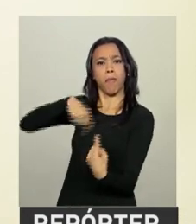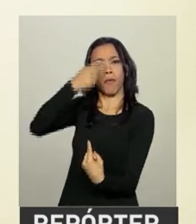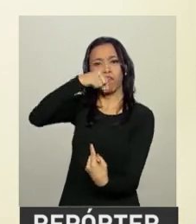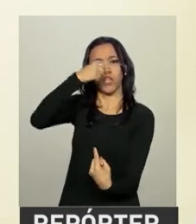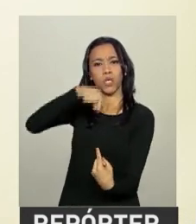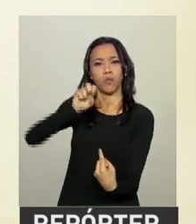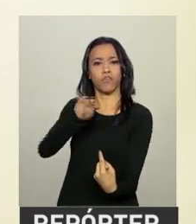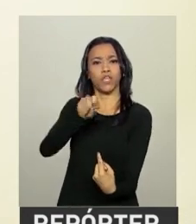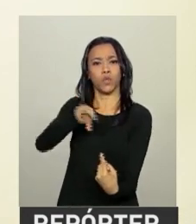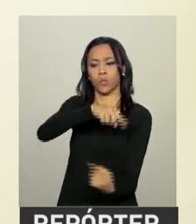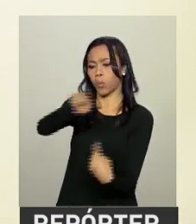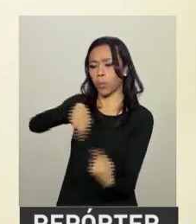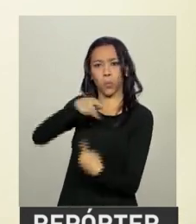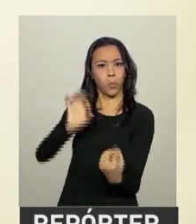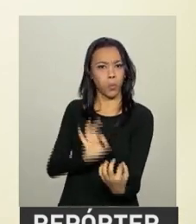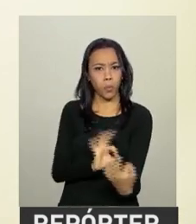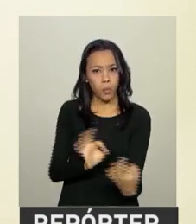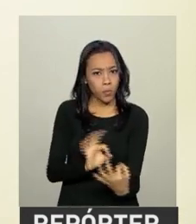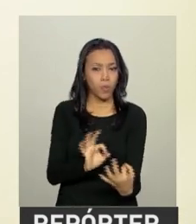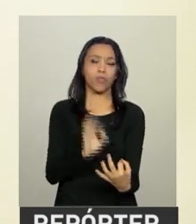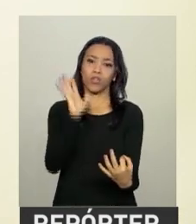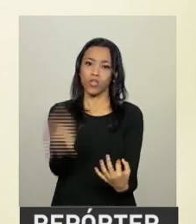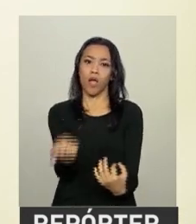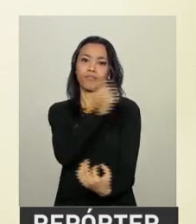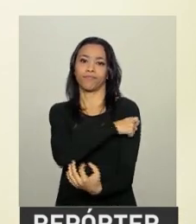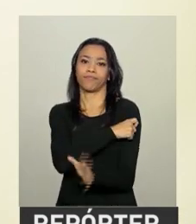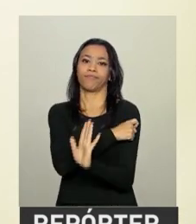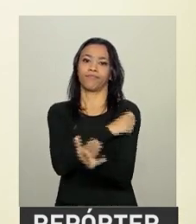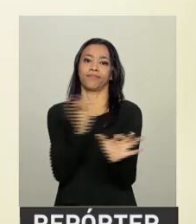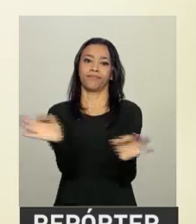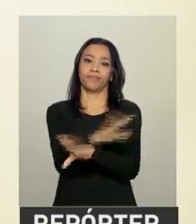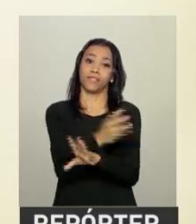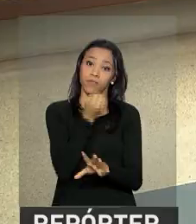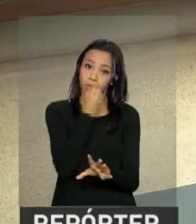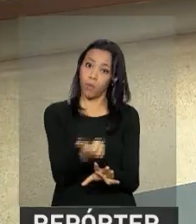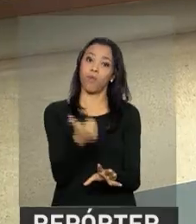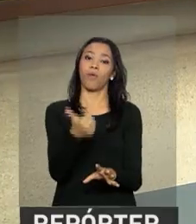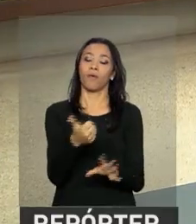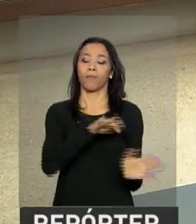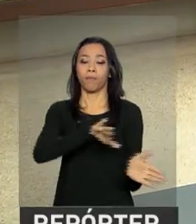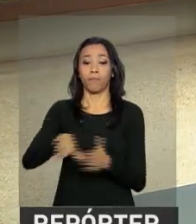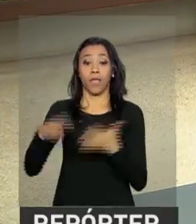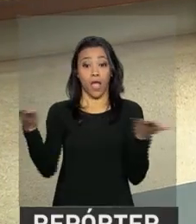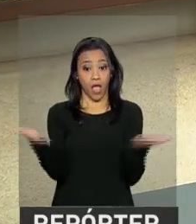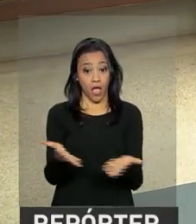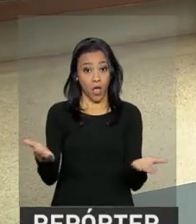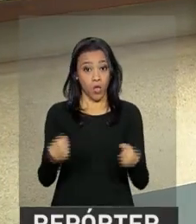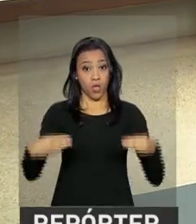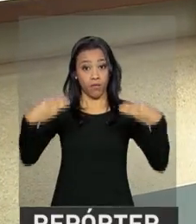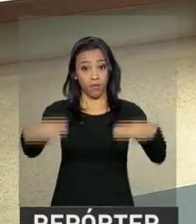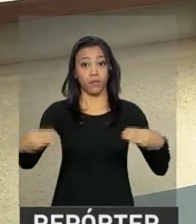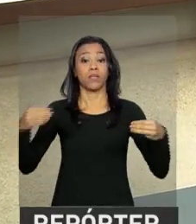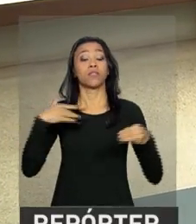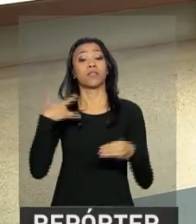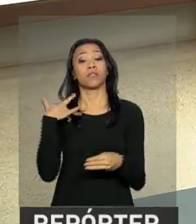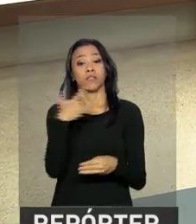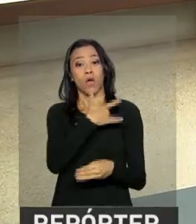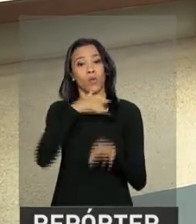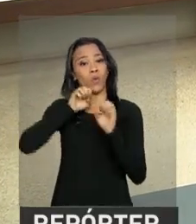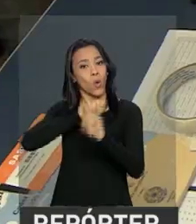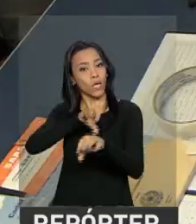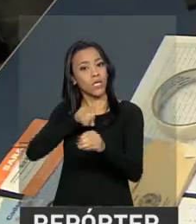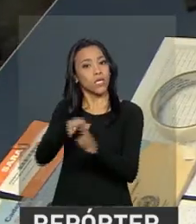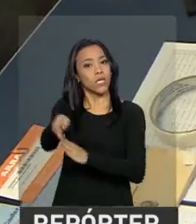Então, isso fez uma eficácia e eficiência muito boa da vacina. Agora, o Ministério da Saúde orienta os